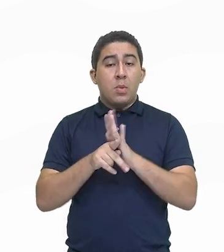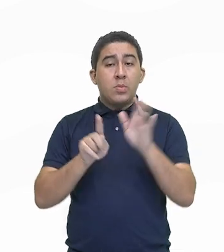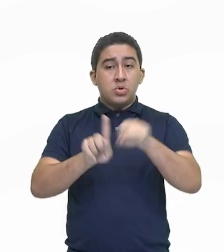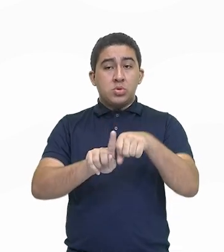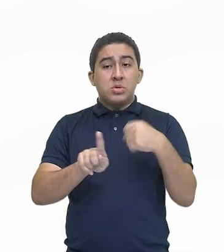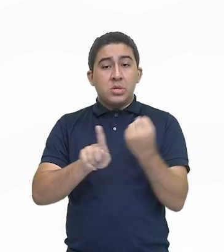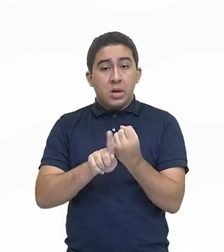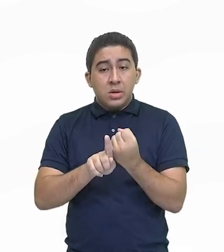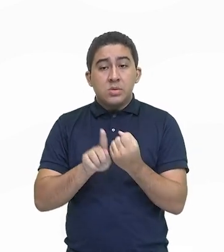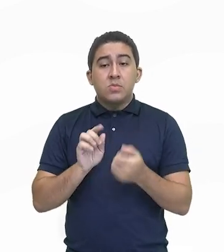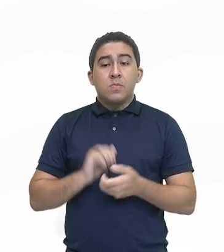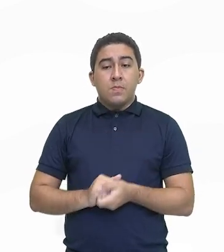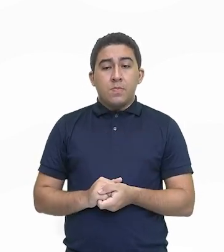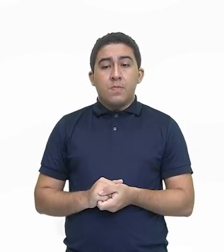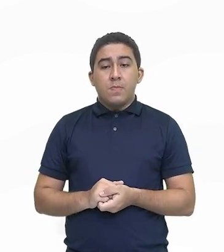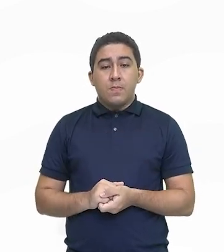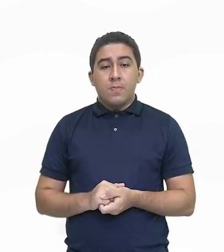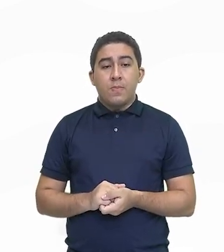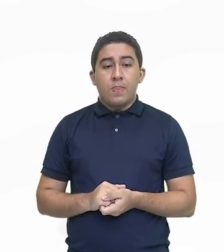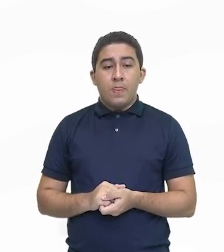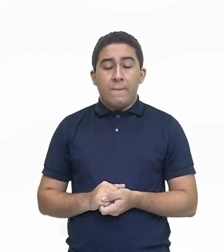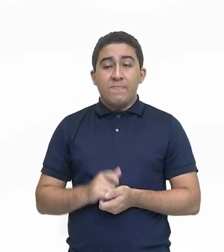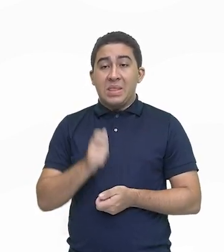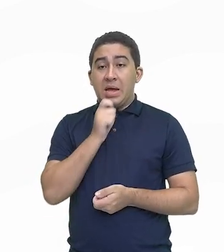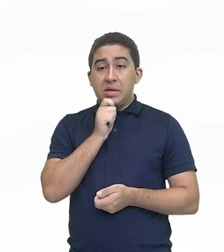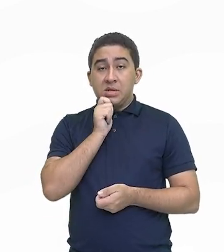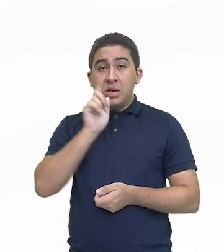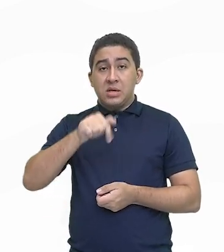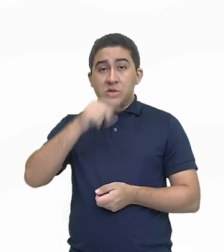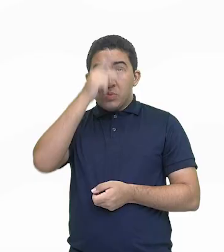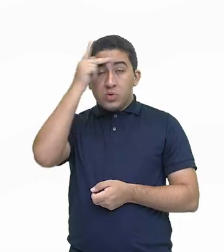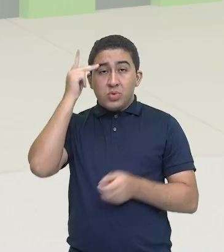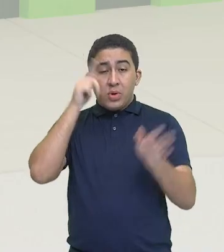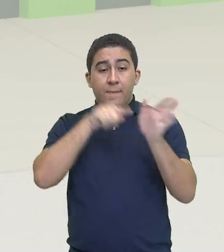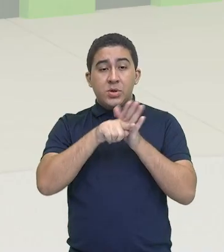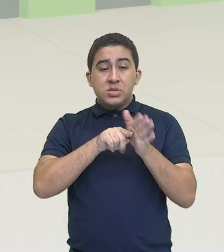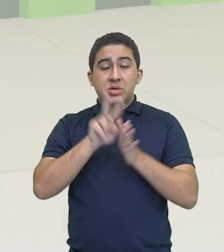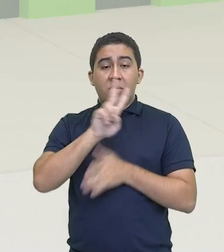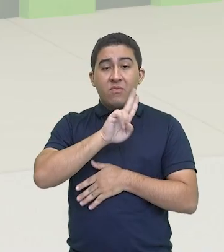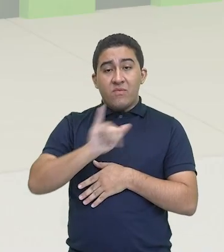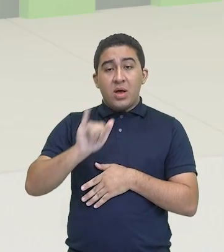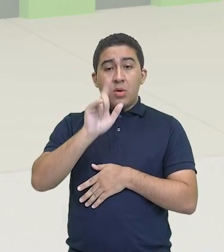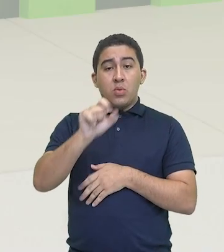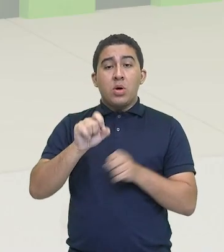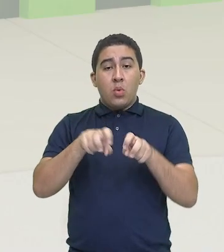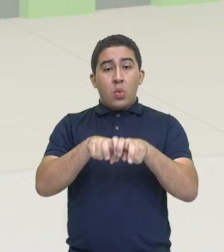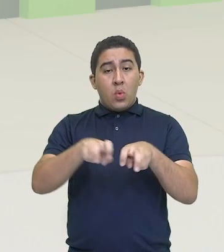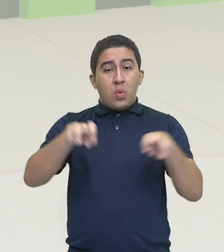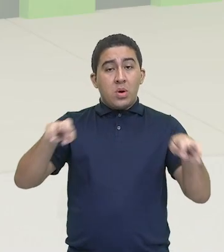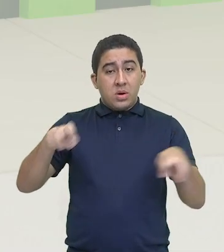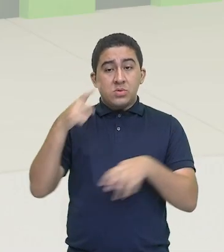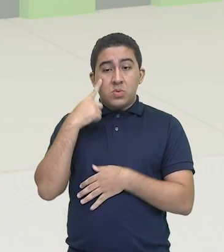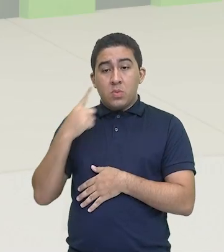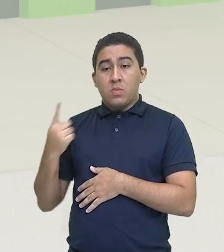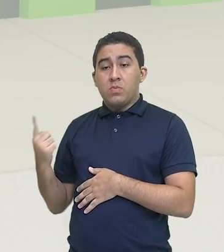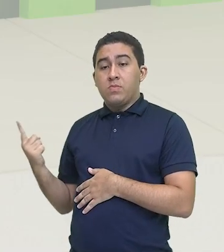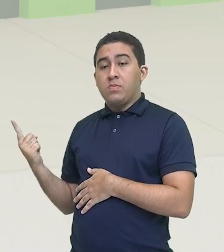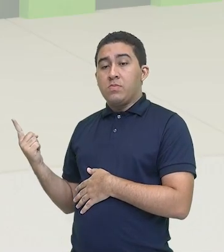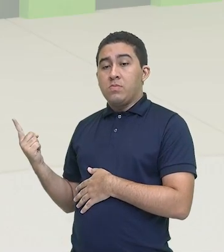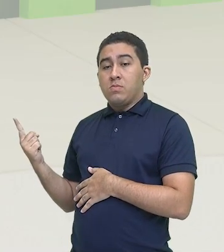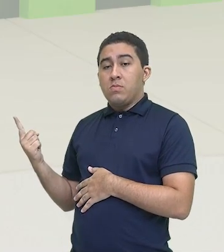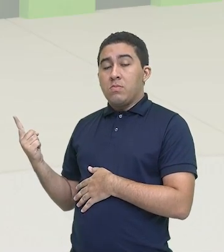mesmo quando esses pesquisadores vão para um congresso, né? Olha só,